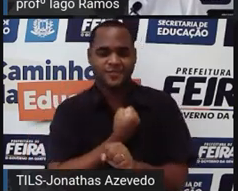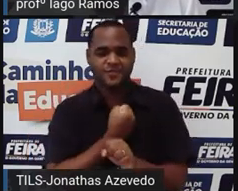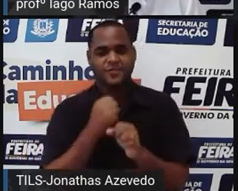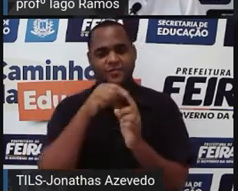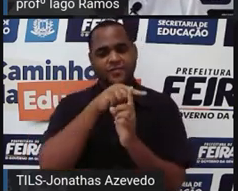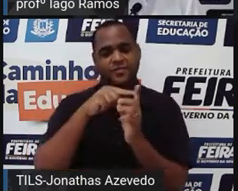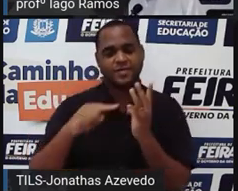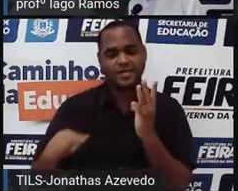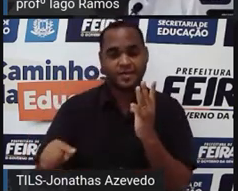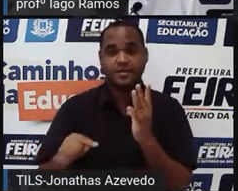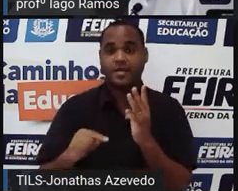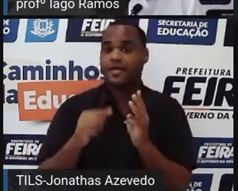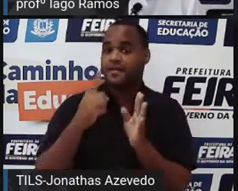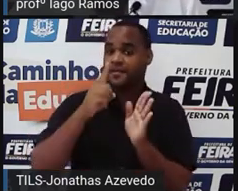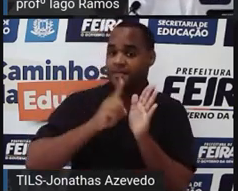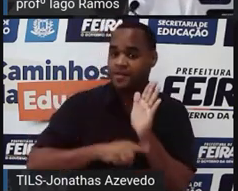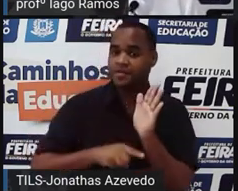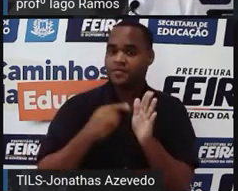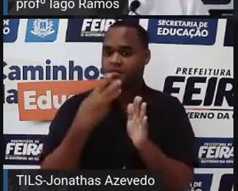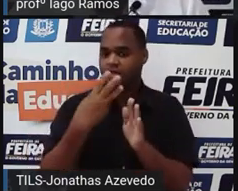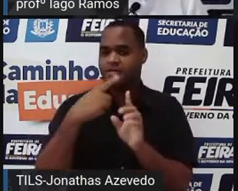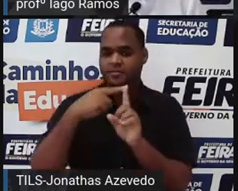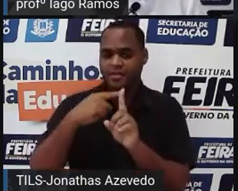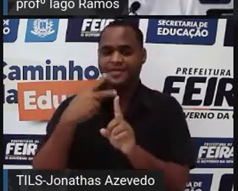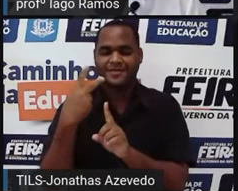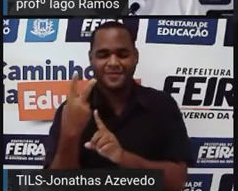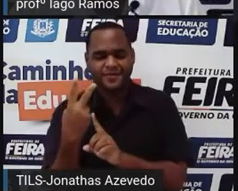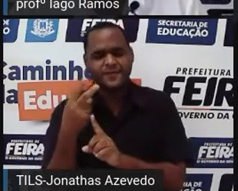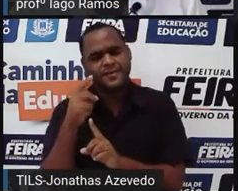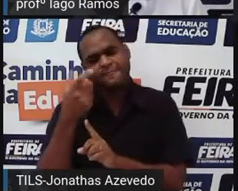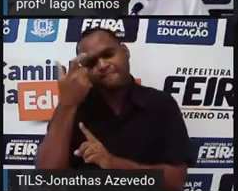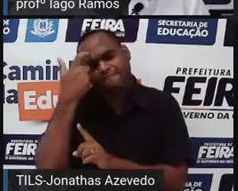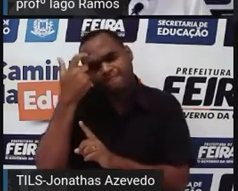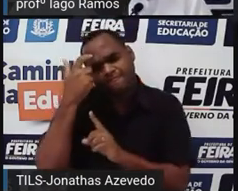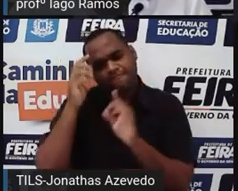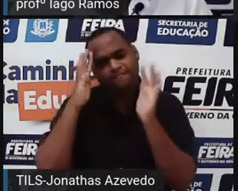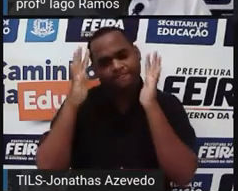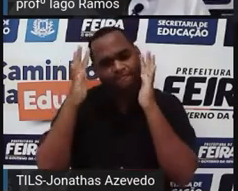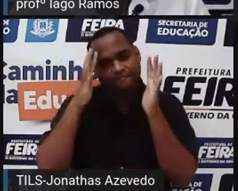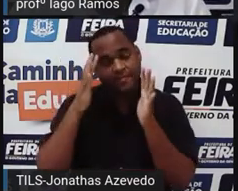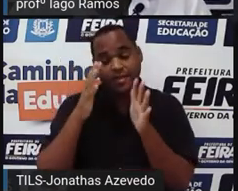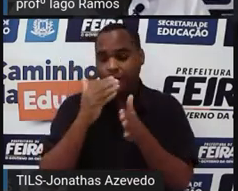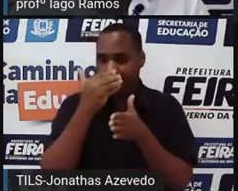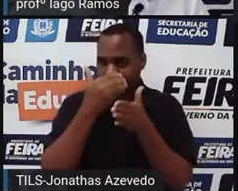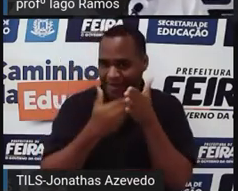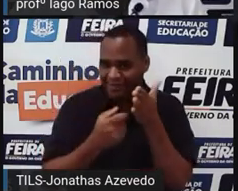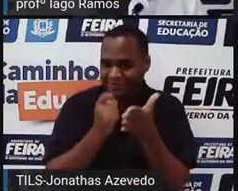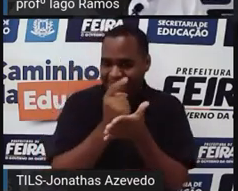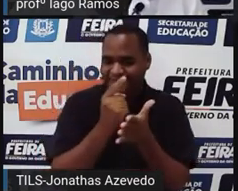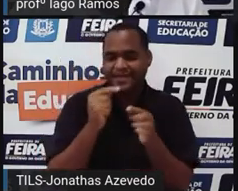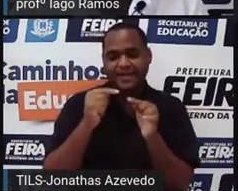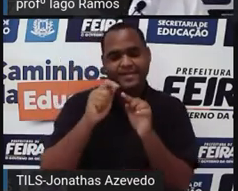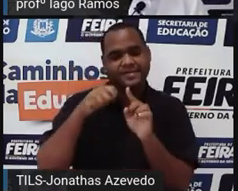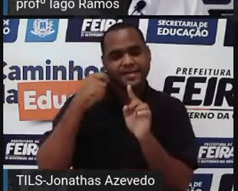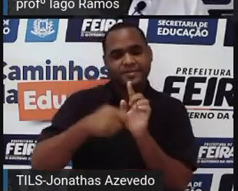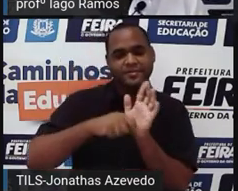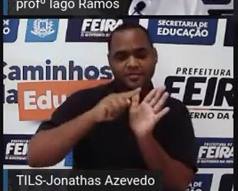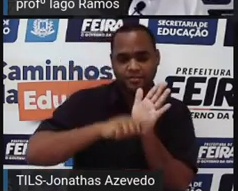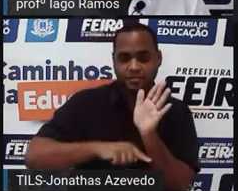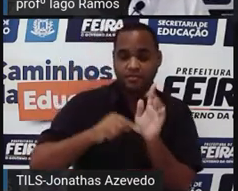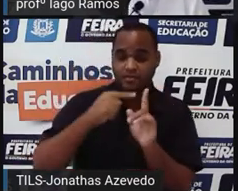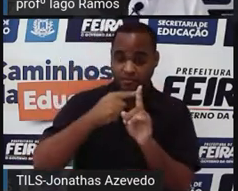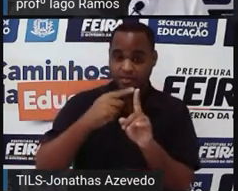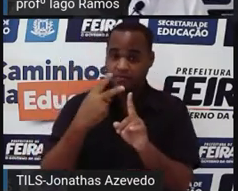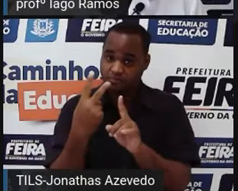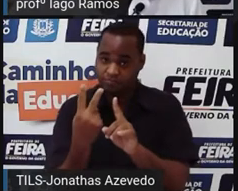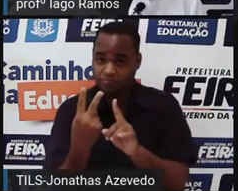3 mais 2, tá? Você pensa assim, uma dívida de 3, que é o negativo, mais 2.